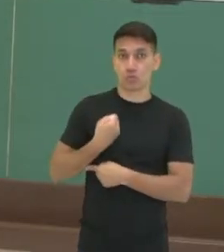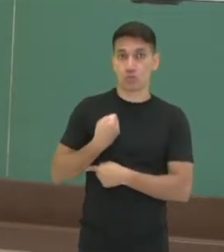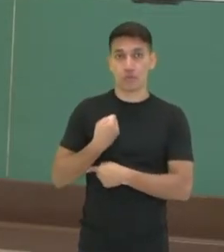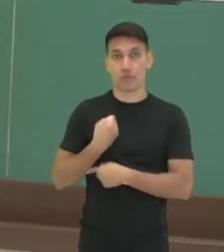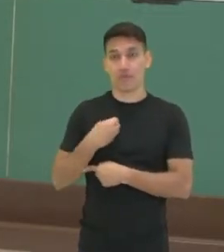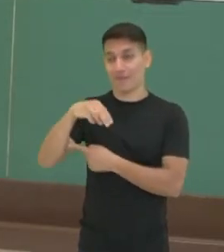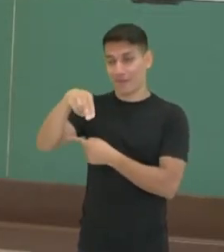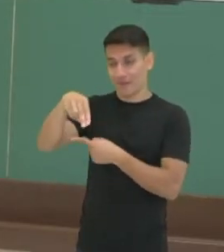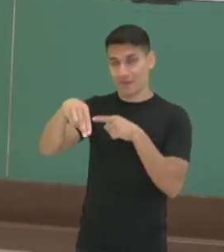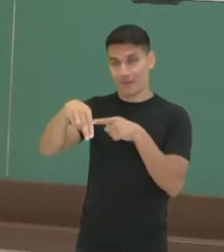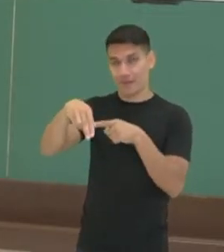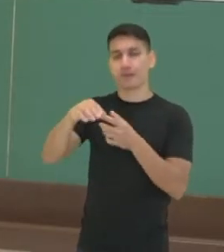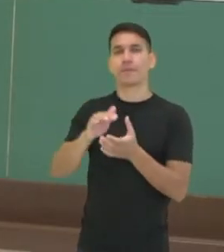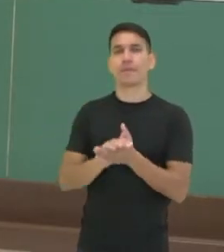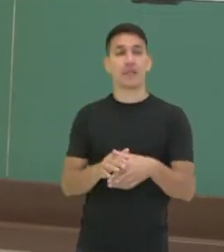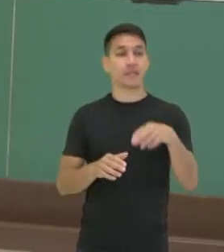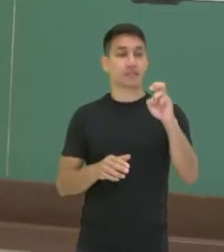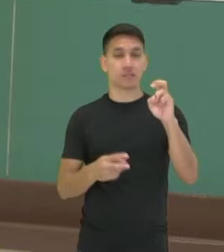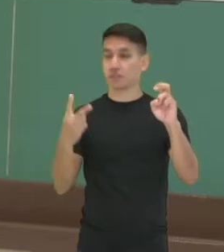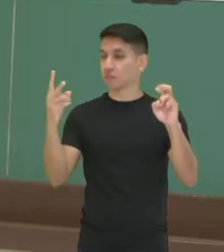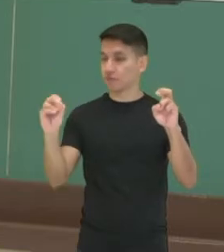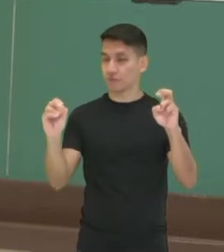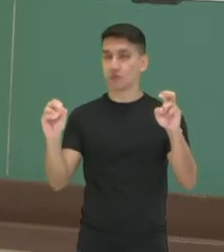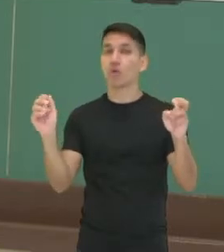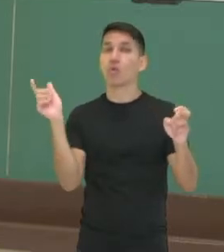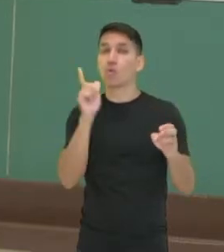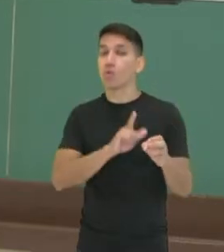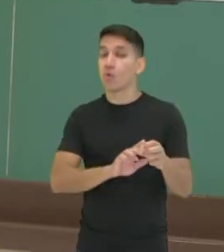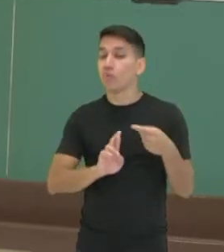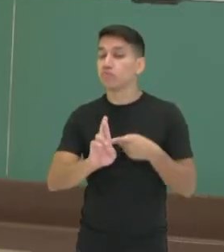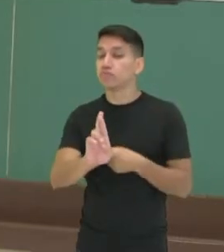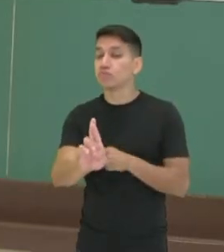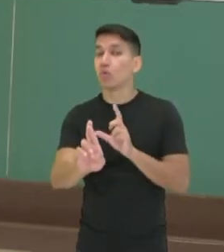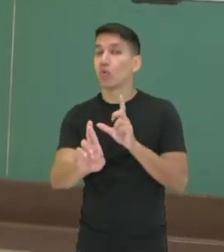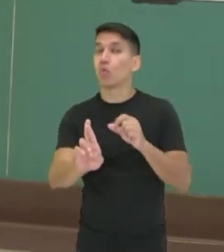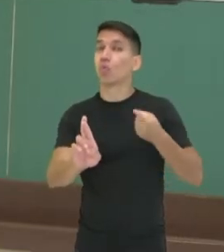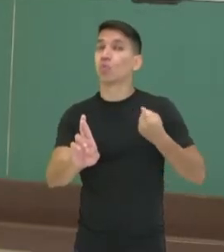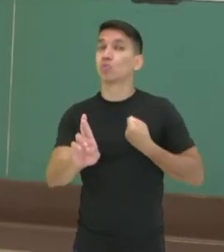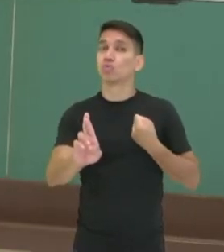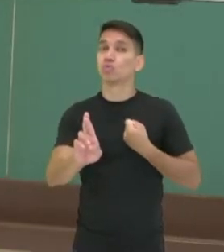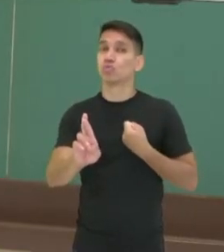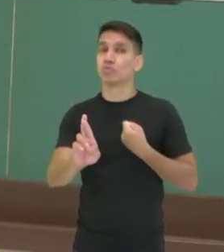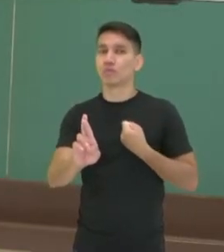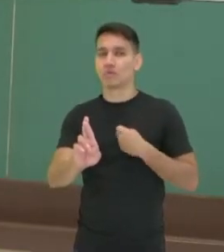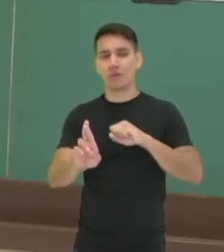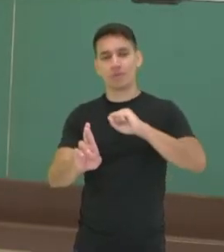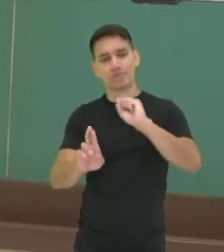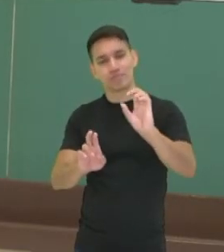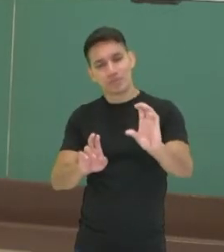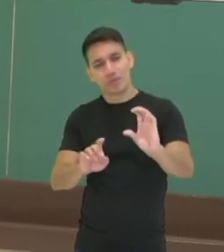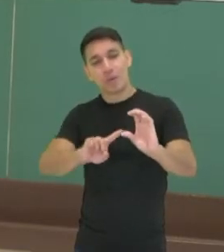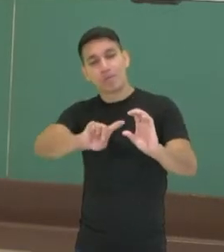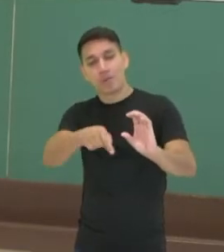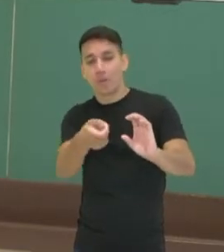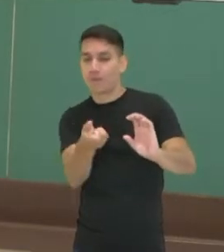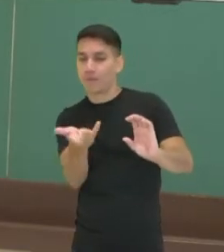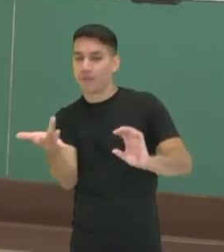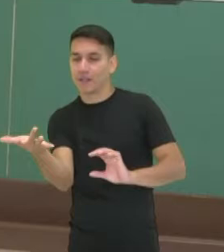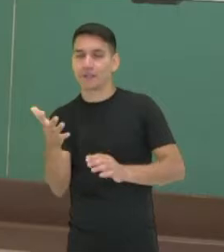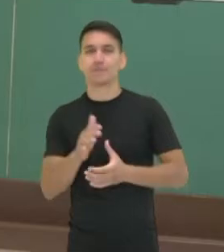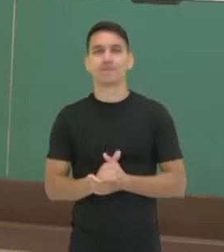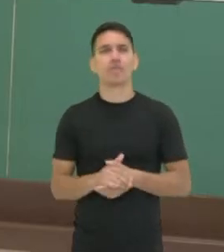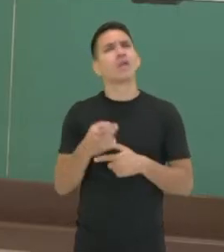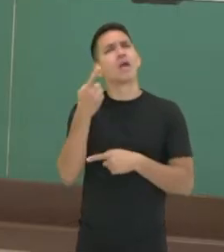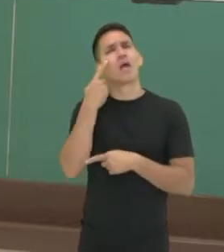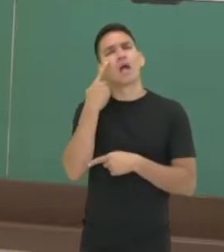e o 20, né? E encontramos como resultado um número decimal, tá jóia? Então tá bom. Então, olha lá, veja